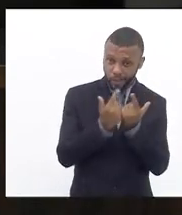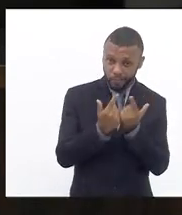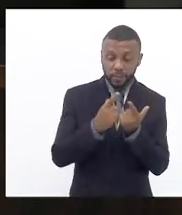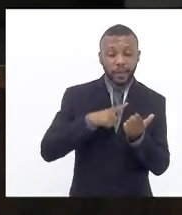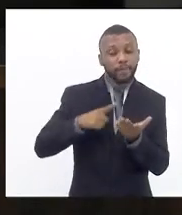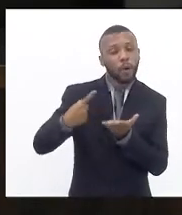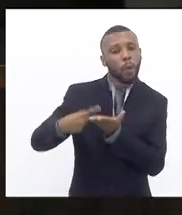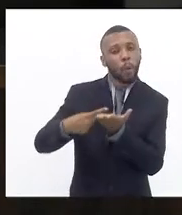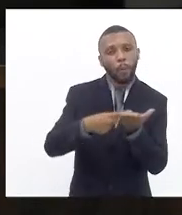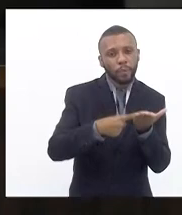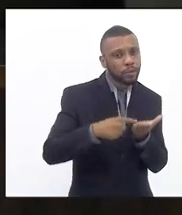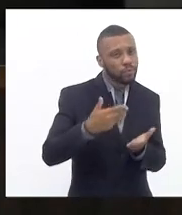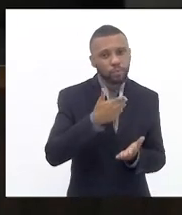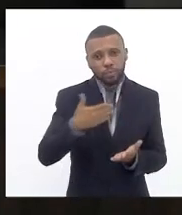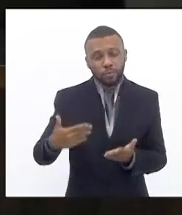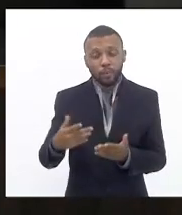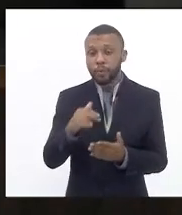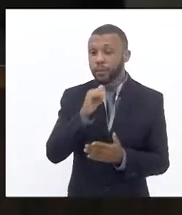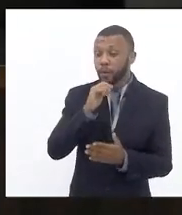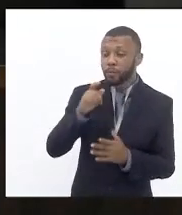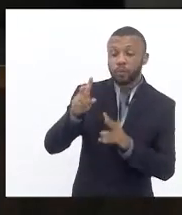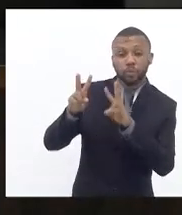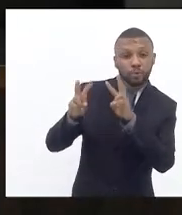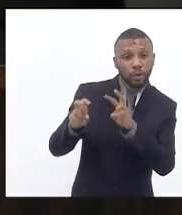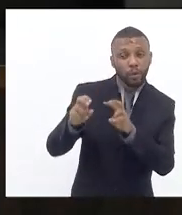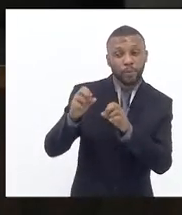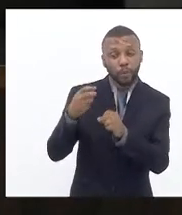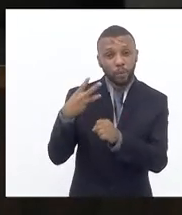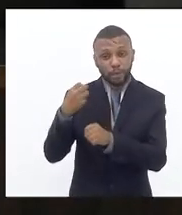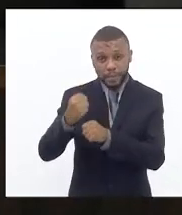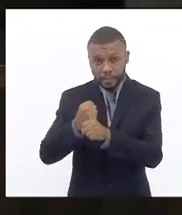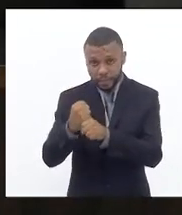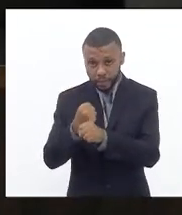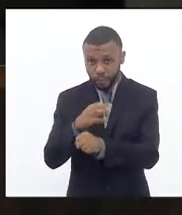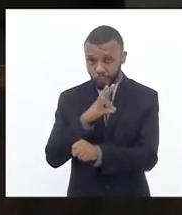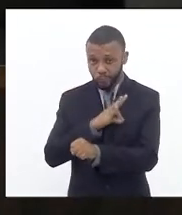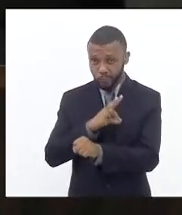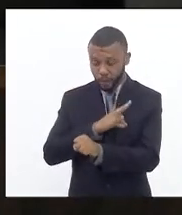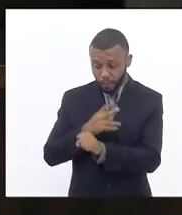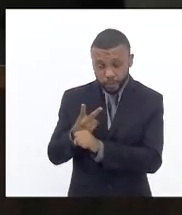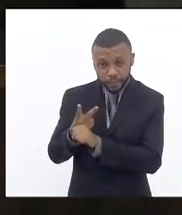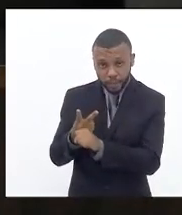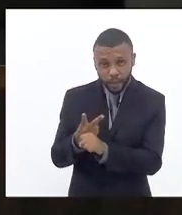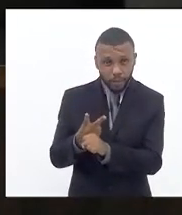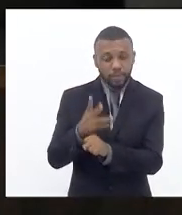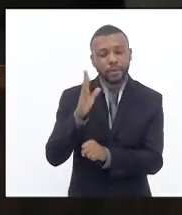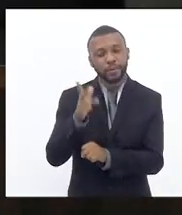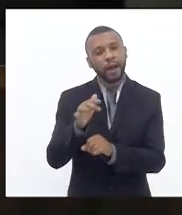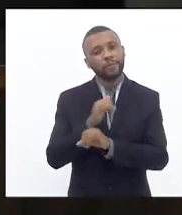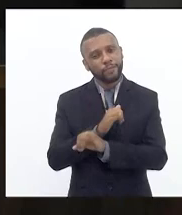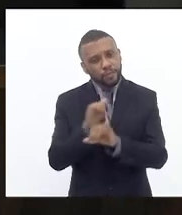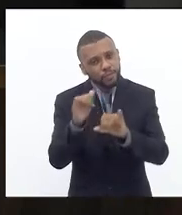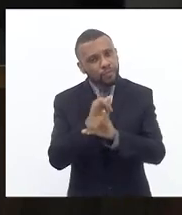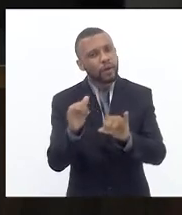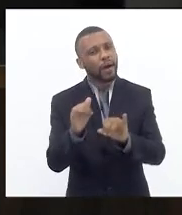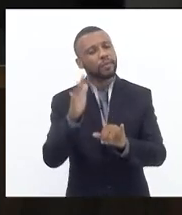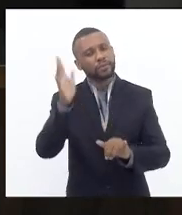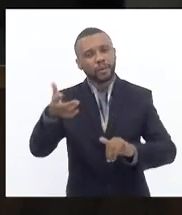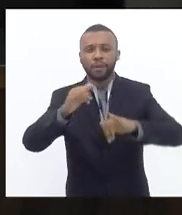para o governador como por exemplo a questão do triênio já divulgada aqui é só foi